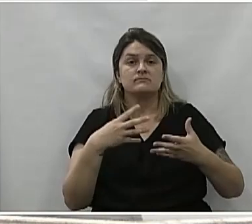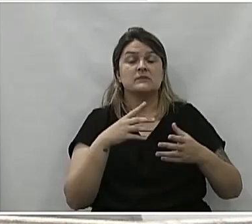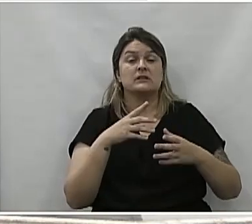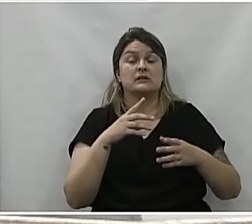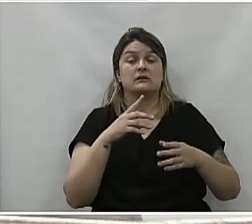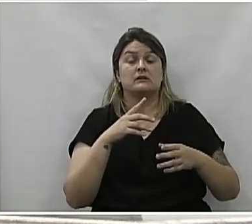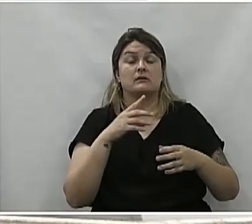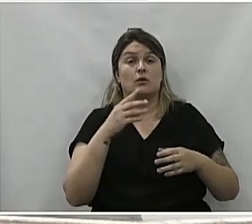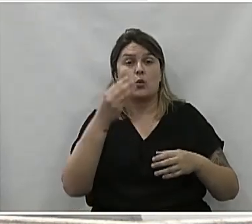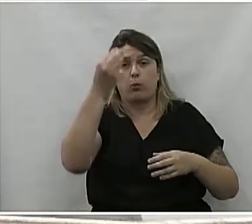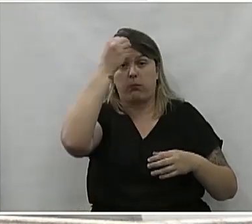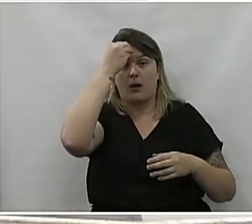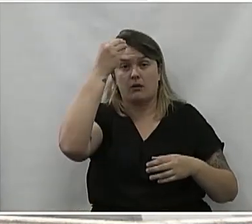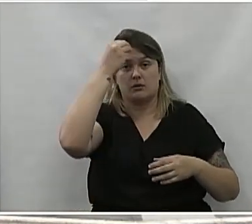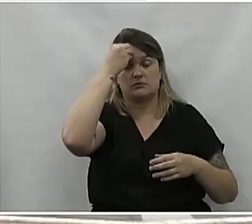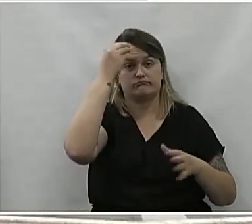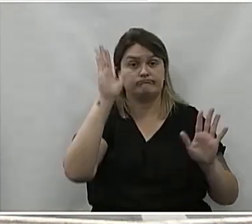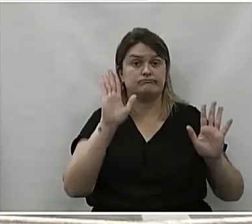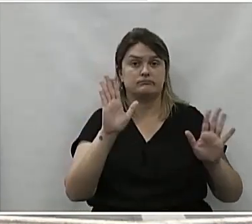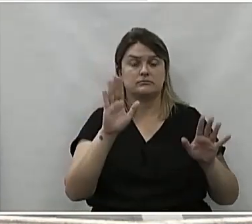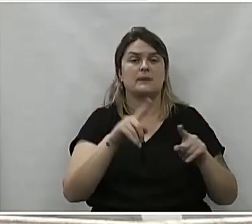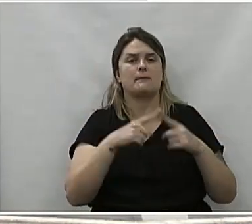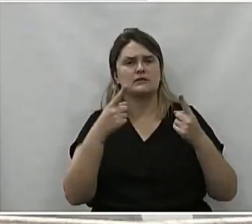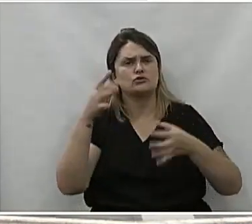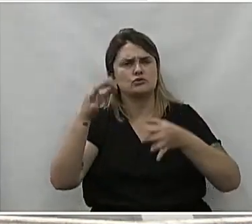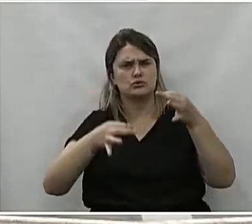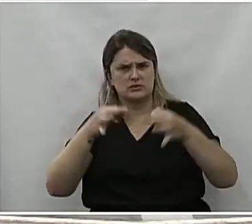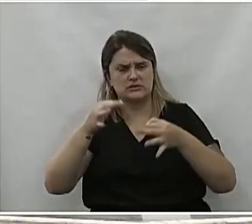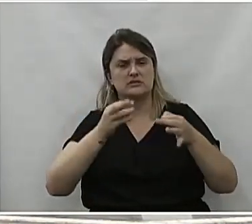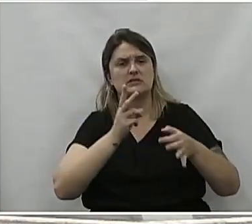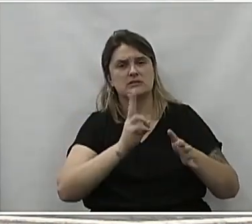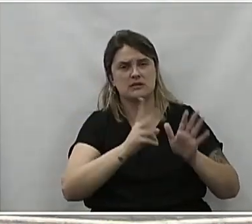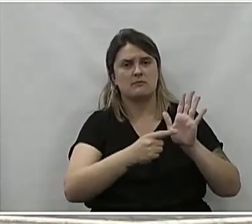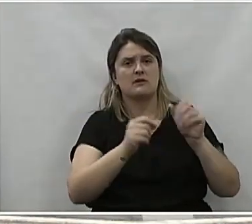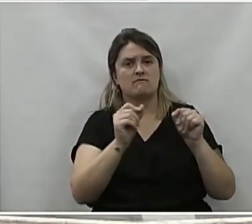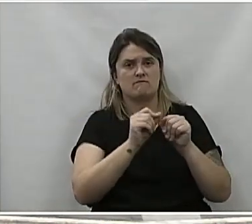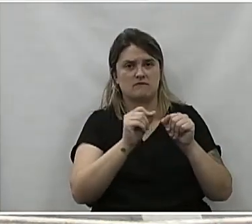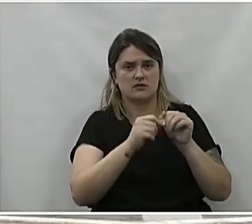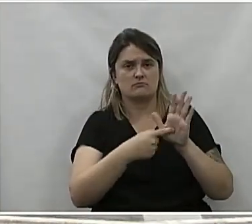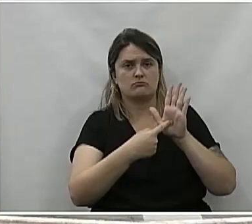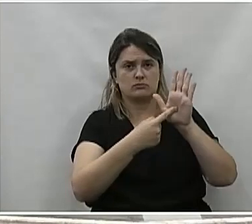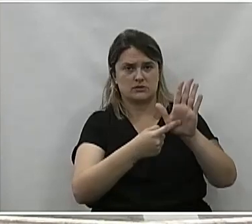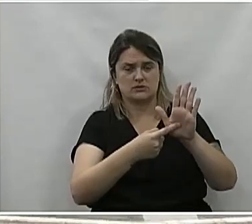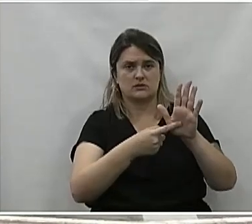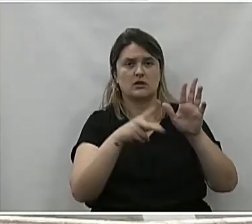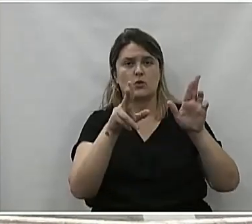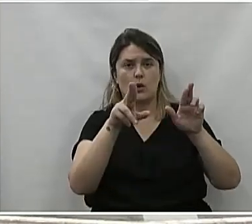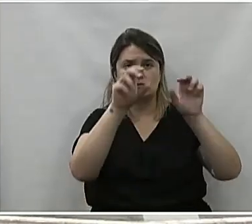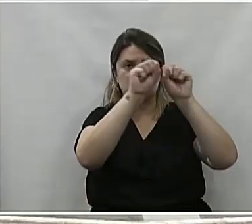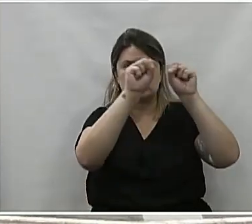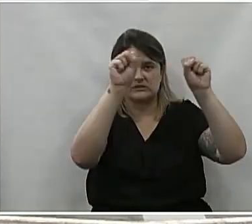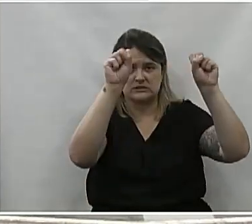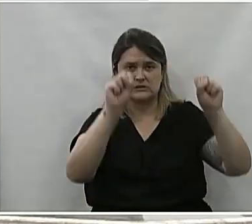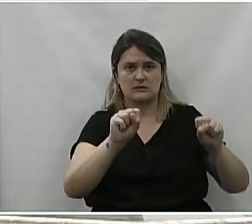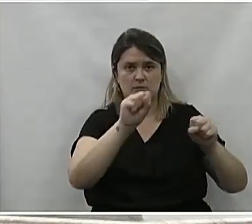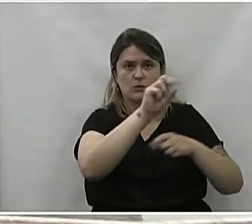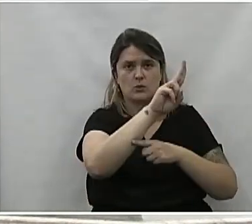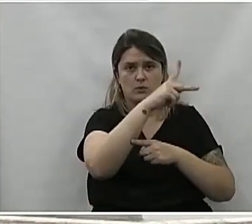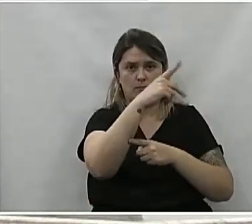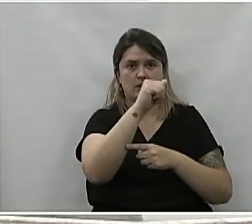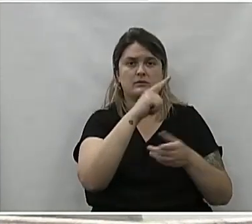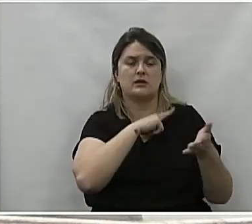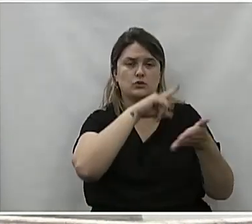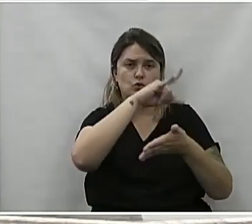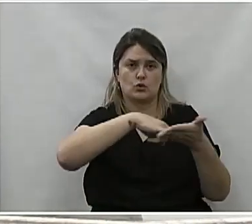Querer buscar Culpados Mas a justiça Ela sempre Vai ser feita Como é o sistema Do UPA Tem os